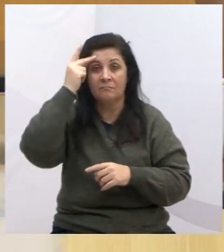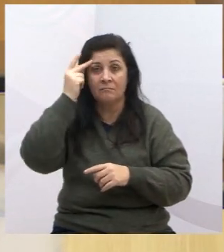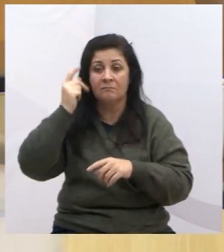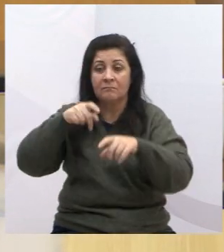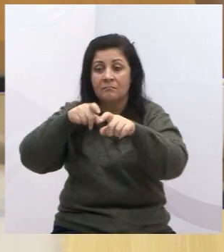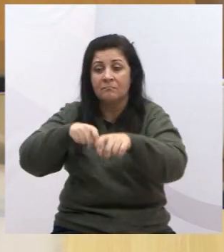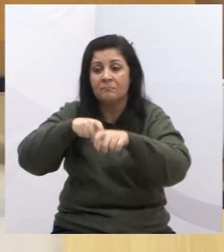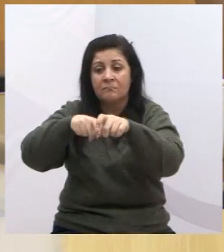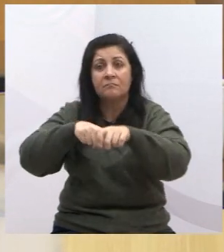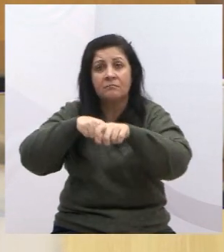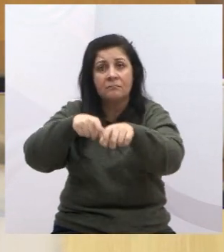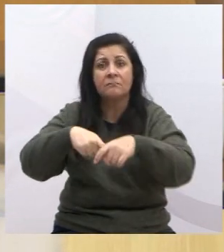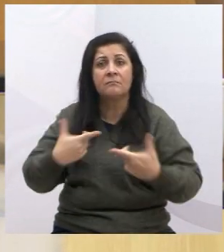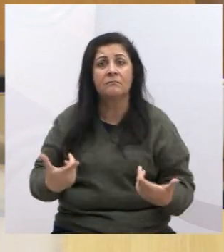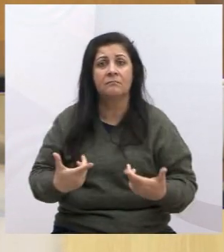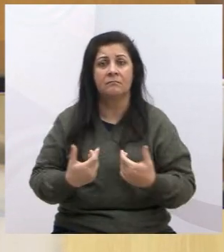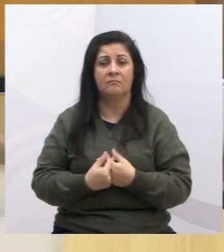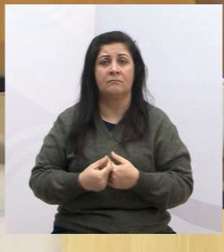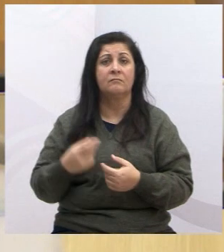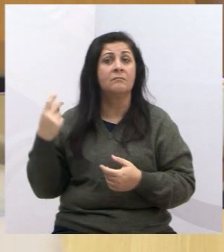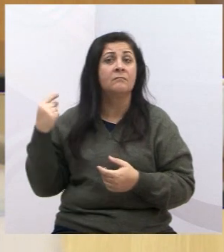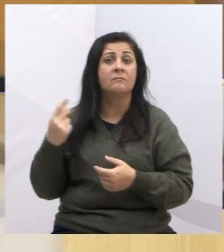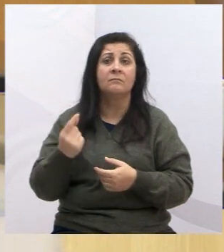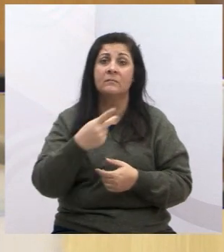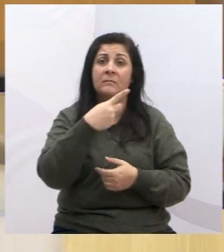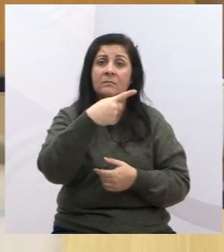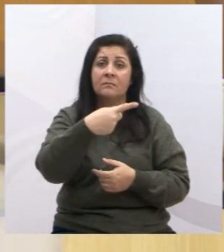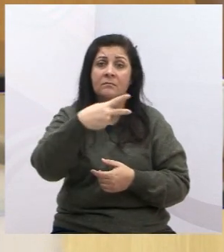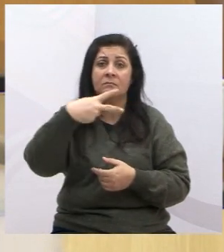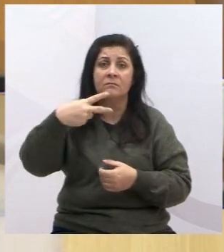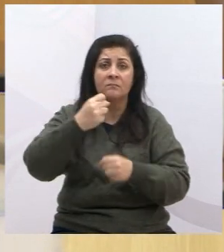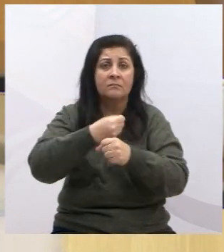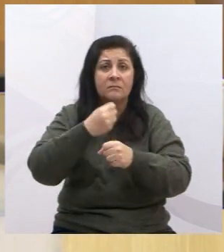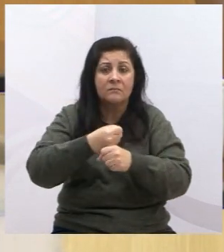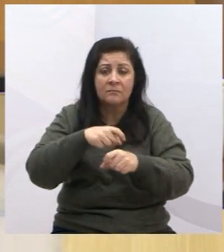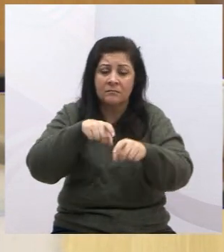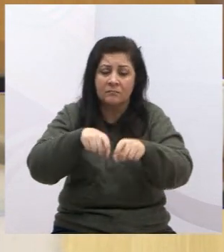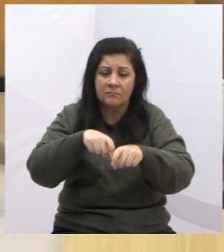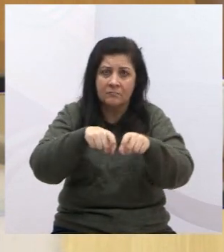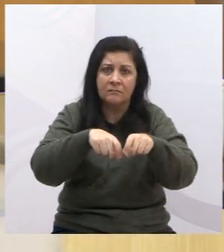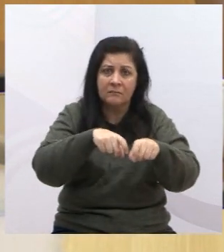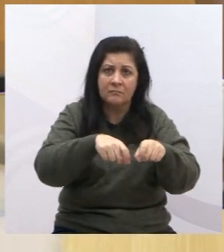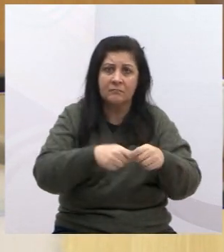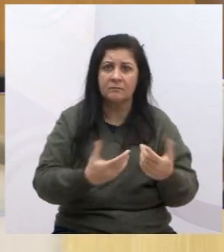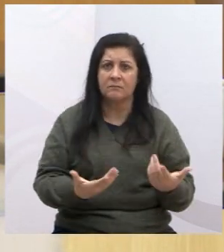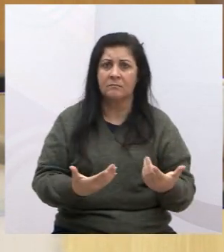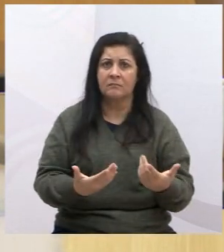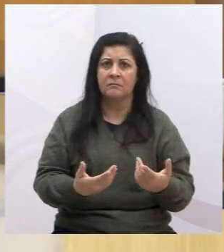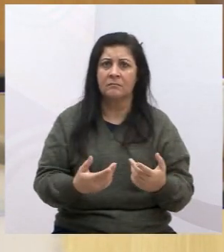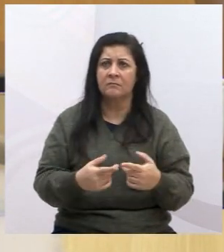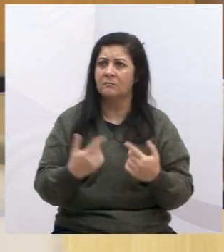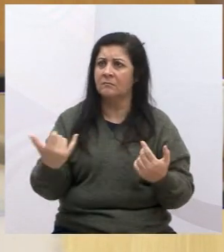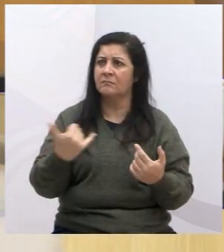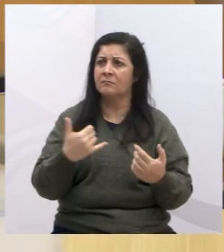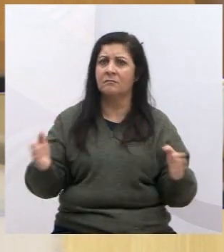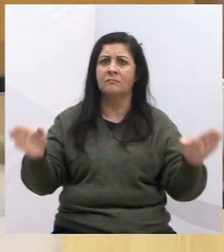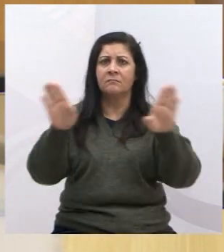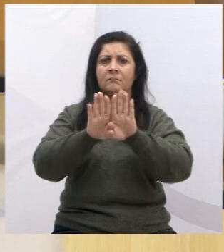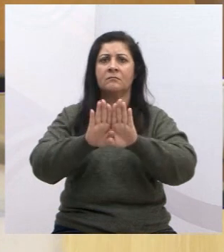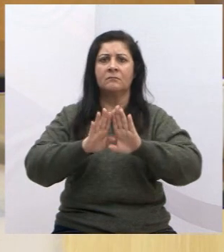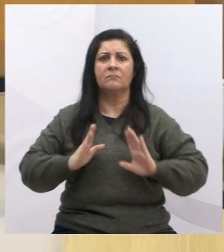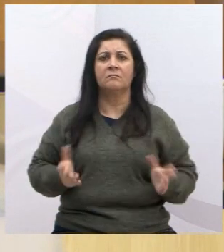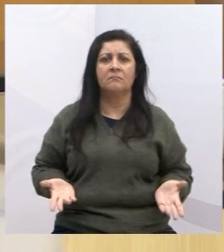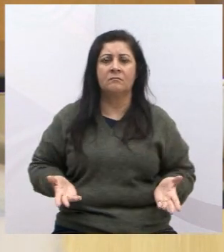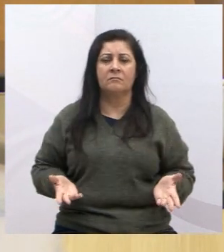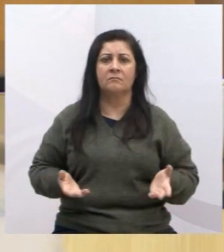nesse local há mais de 12 anos e que, após serem informados do fechamento, na data